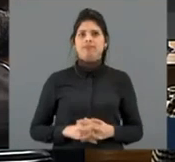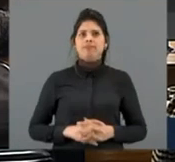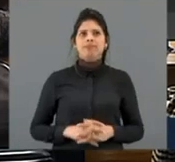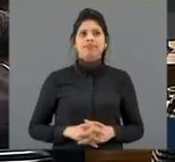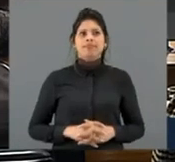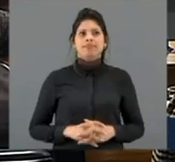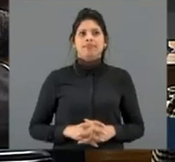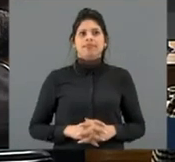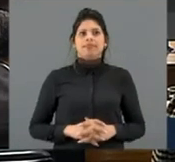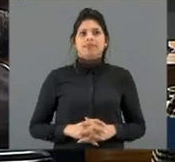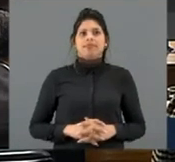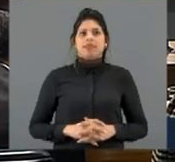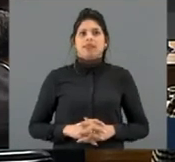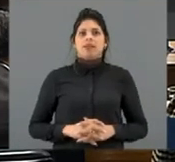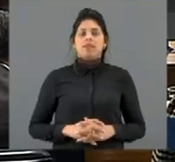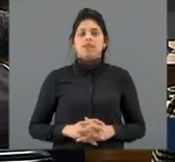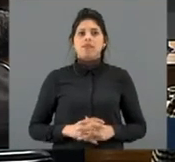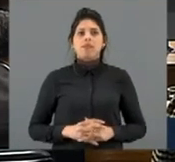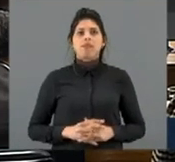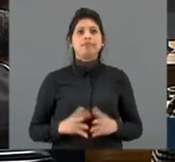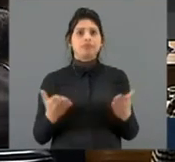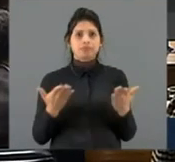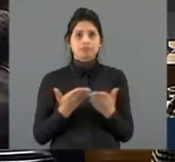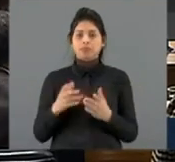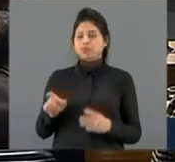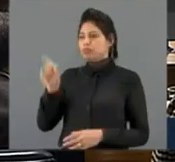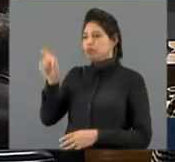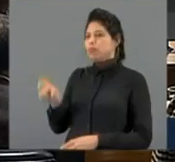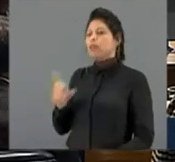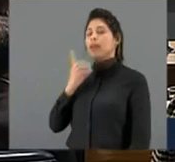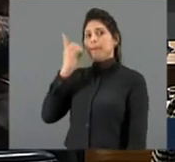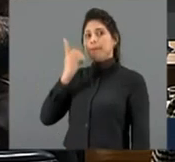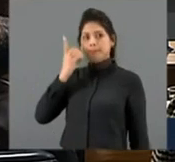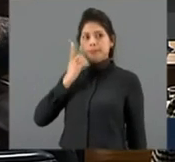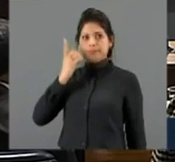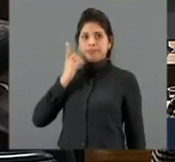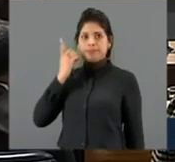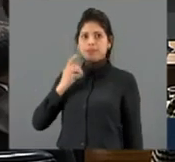Eu passo a palavra ao deputado Marcel Van Hatten.